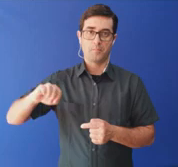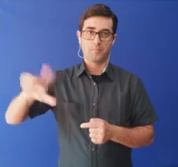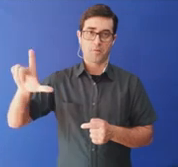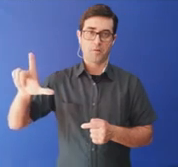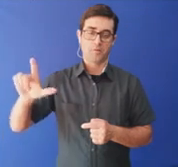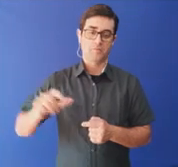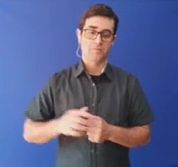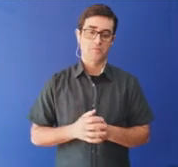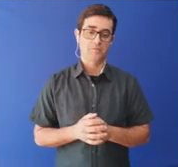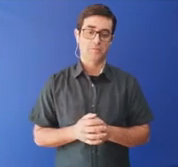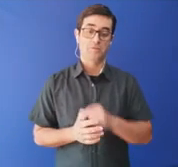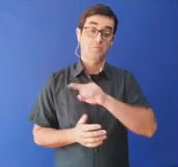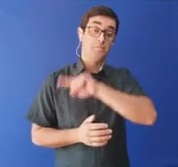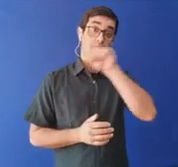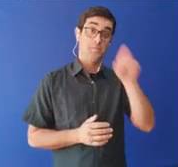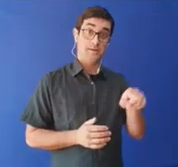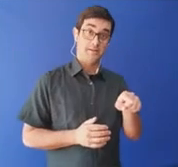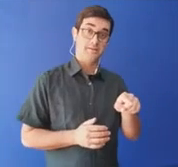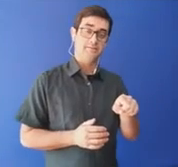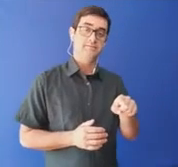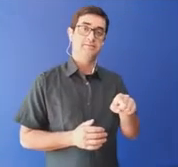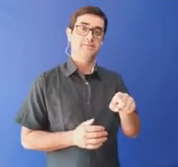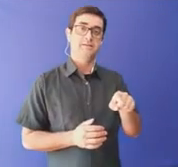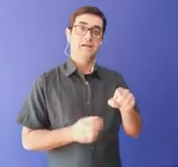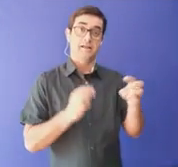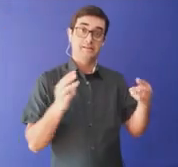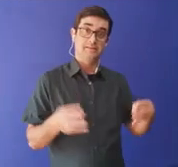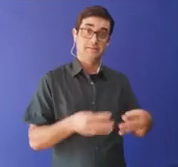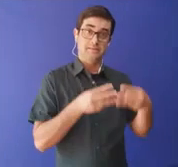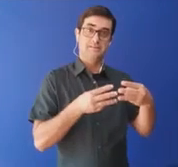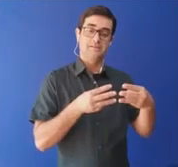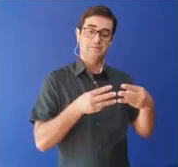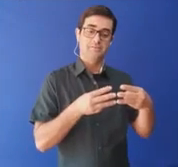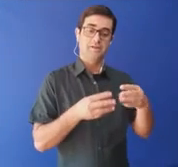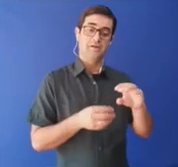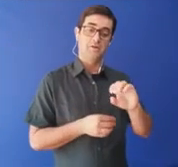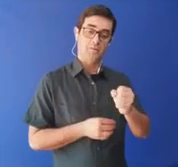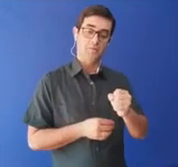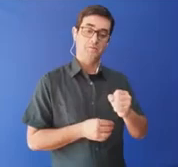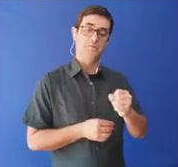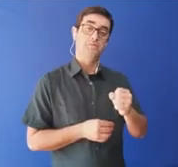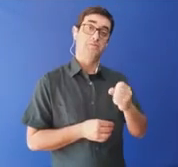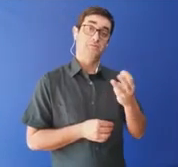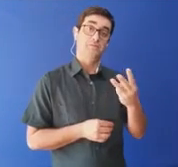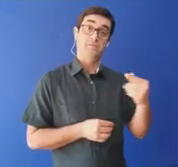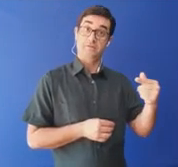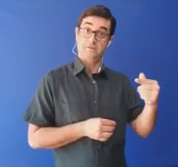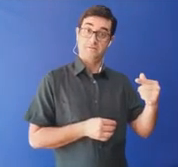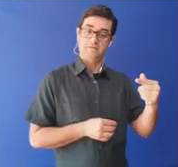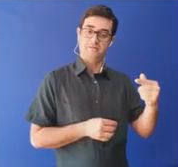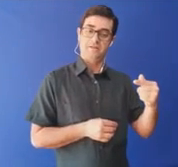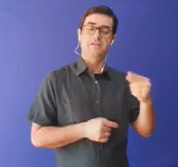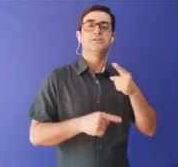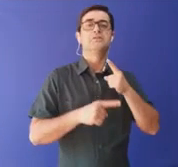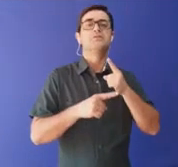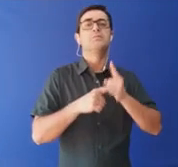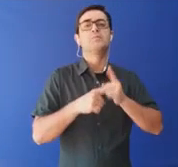é 837. E isso tem a ver com os orbitais envolvidos nessa